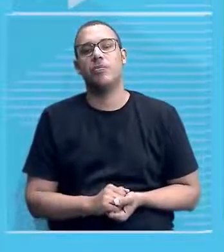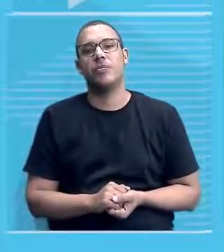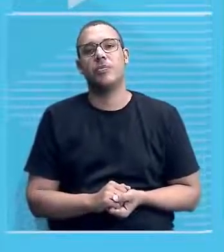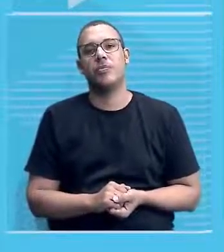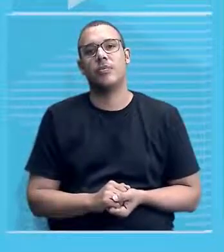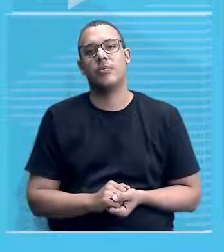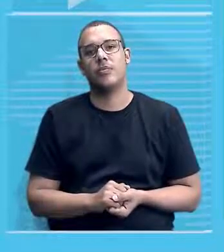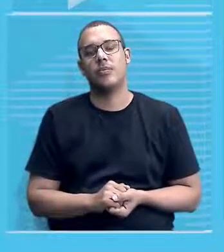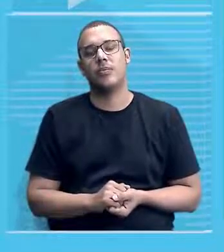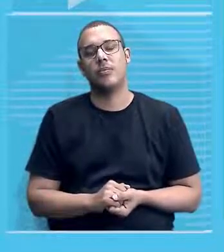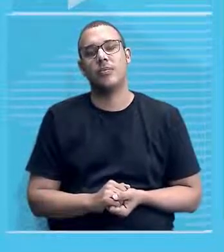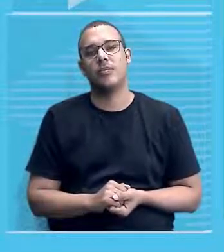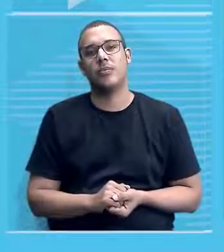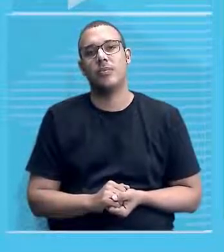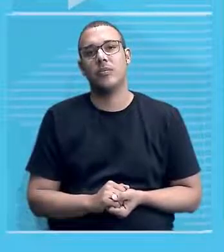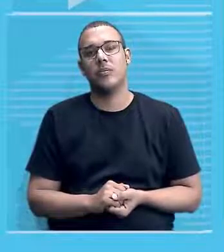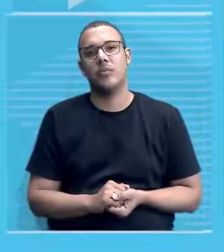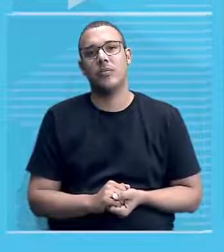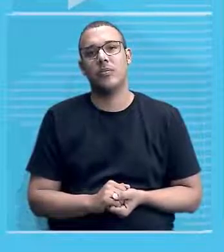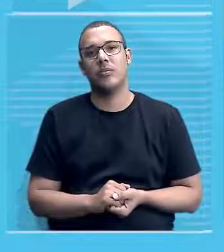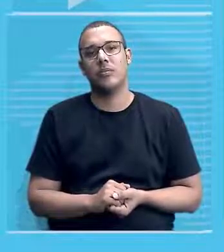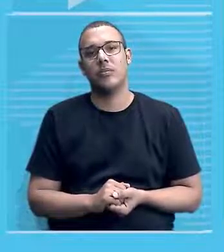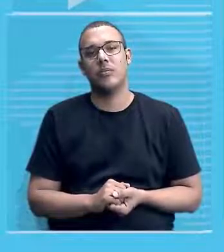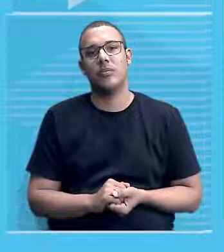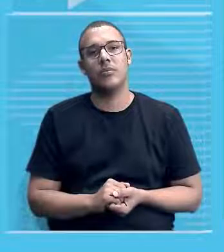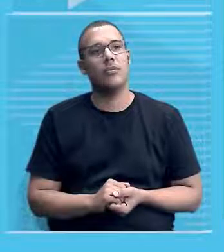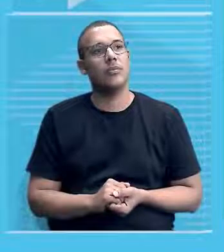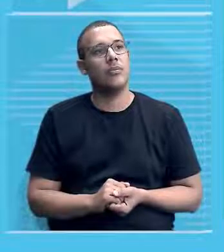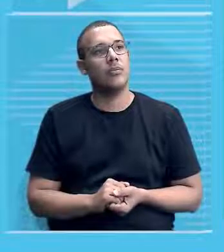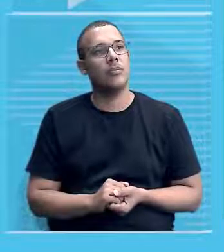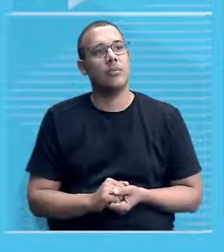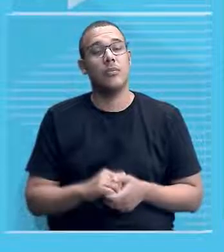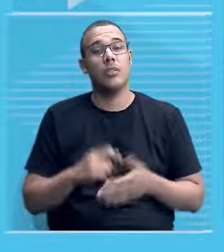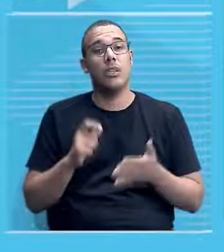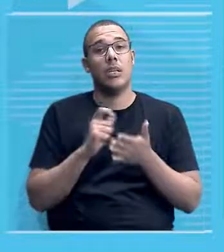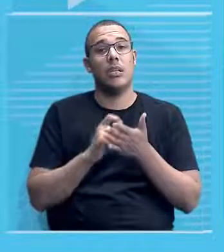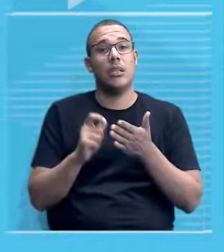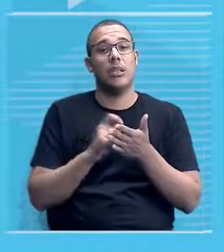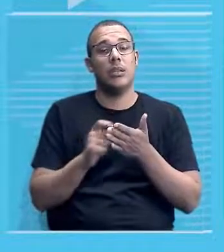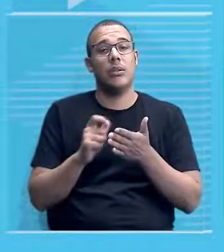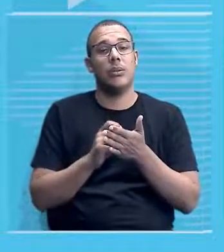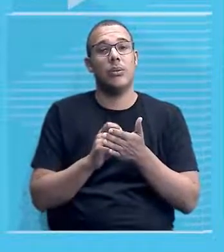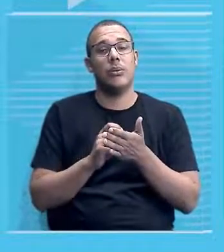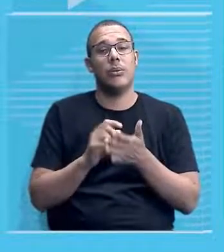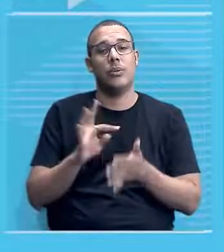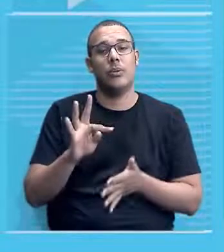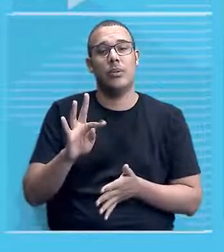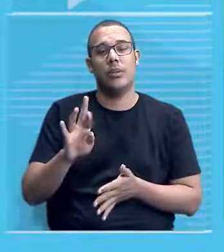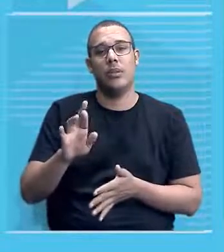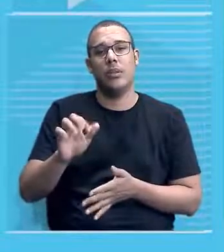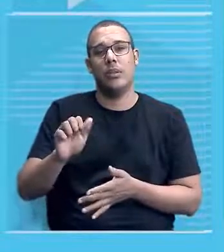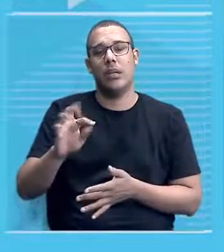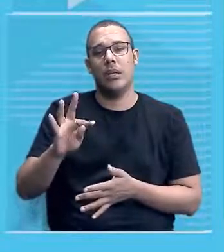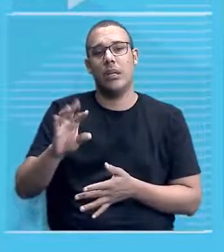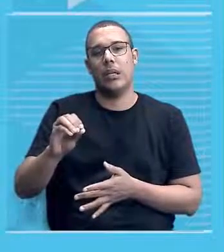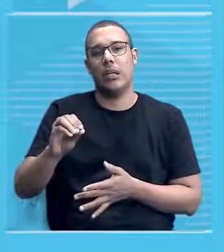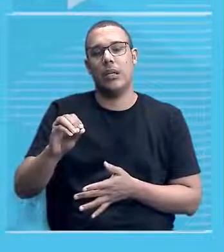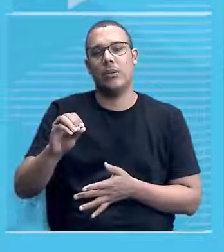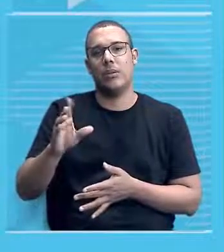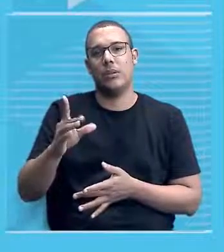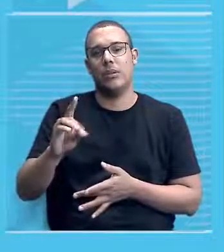e foi ele que assinou o Tratado de Madrid roupa e o que que é